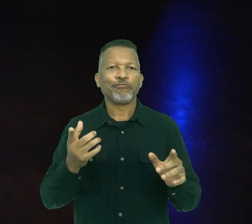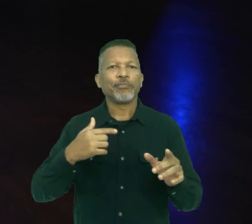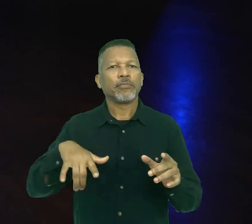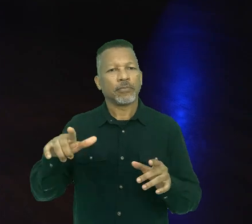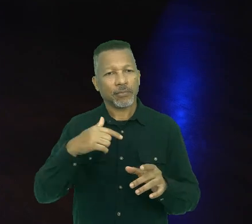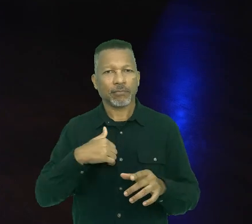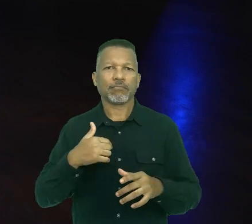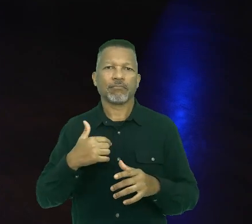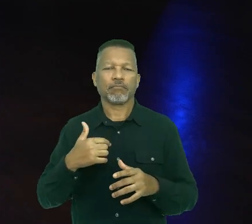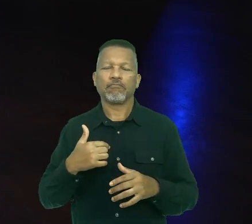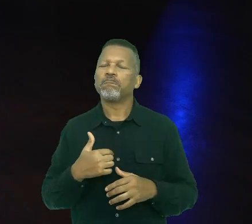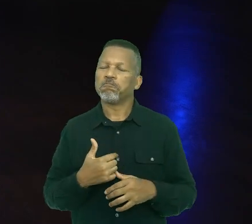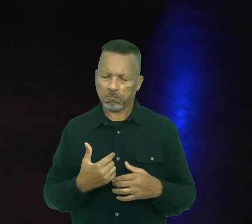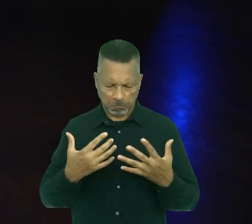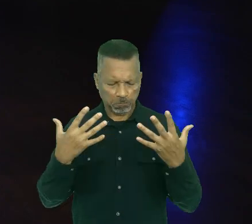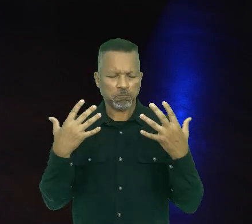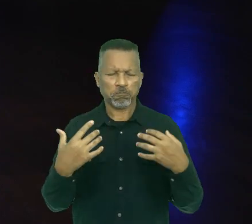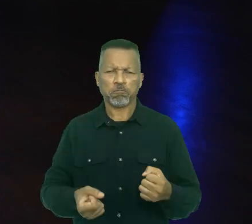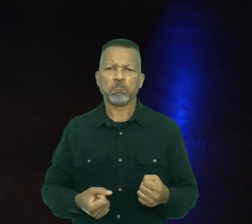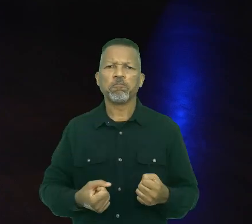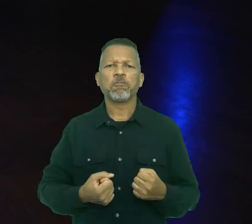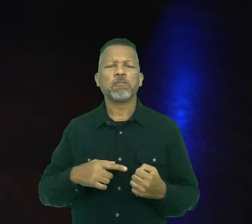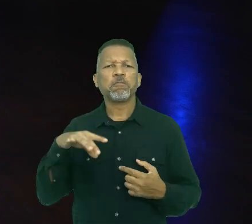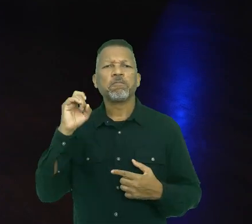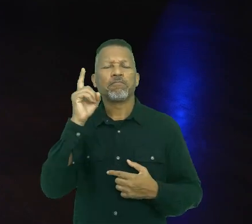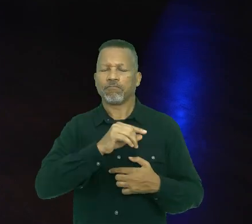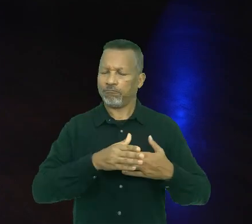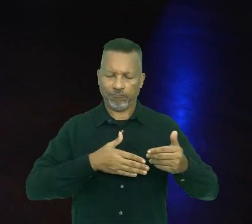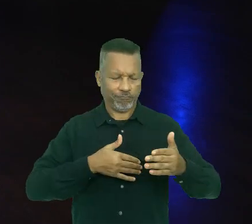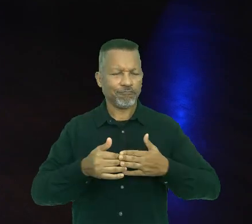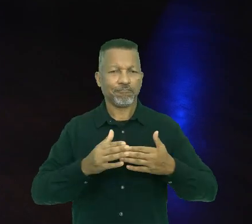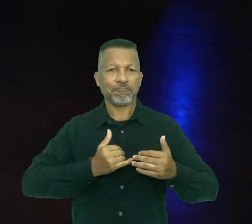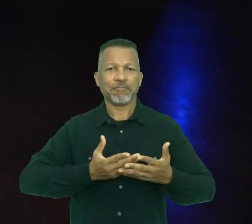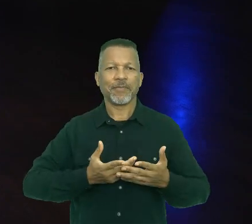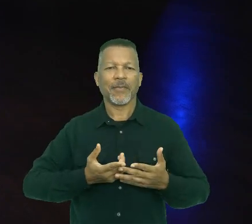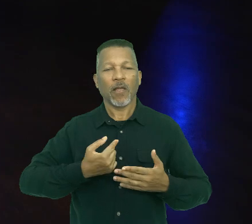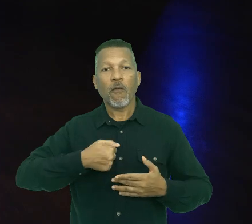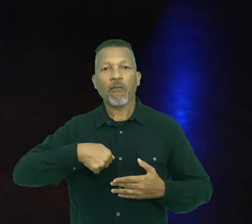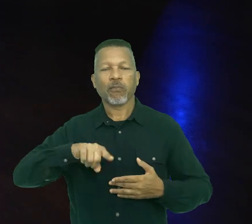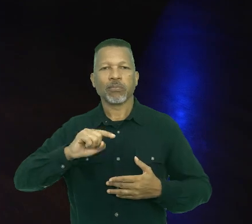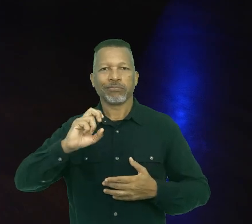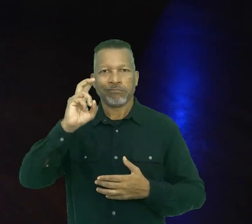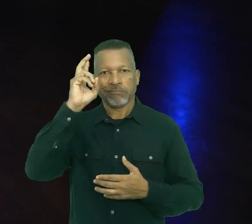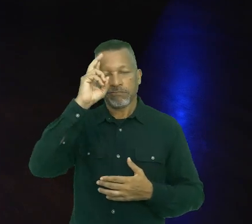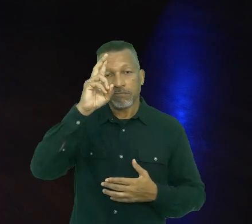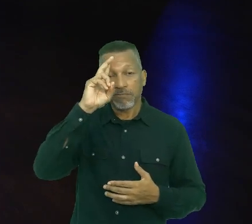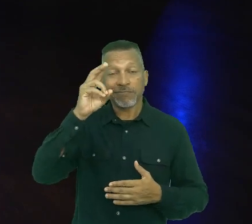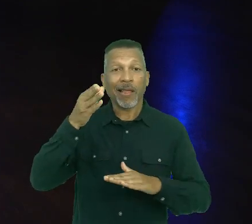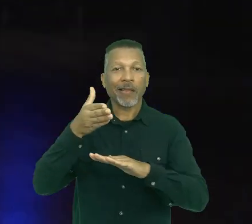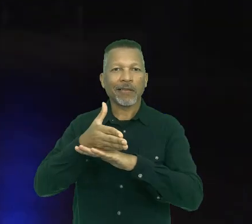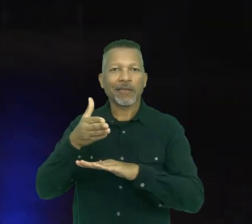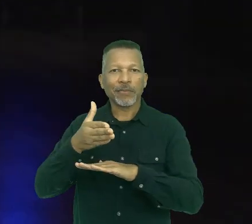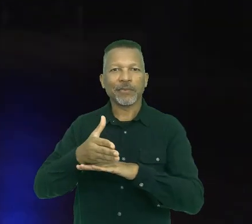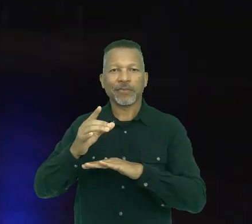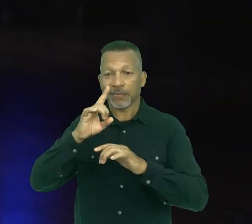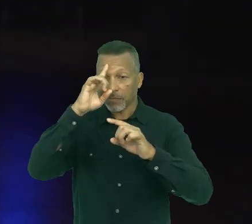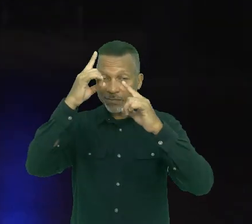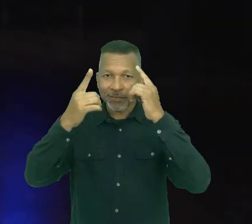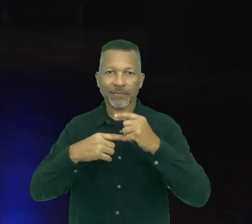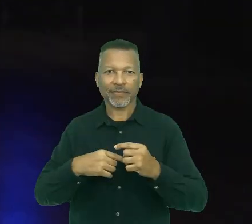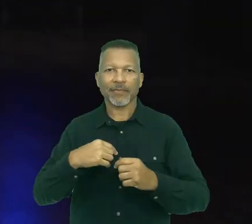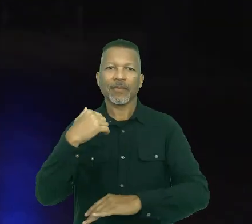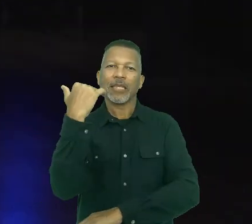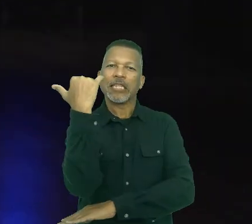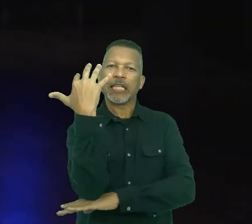lançada, topei o desafio a entrar nessa história com eles de improviso. Ipatinga